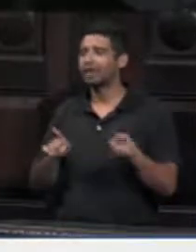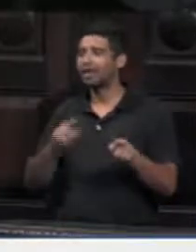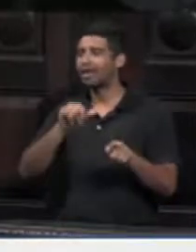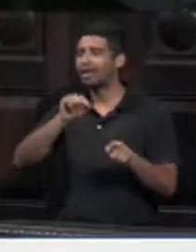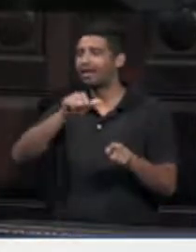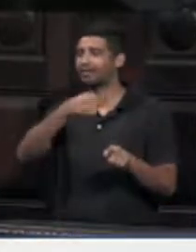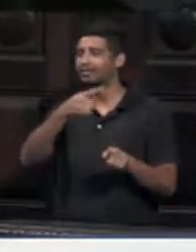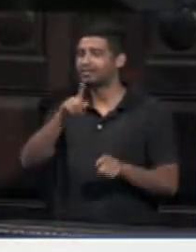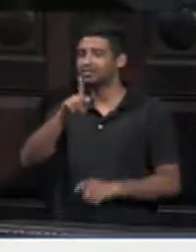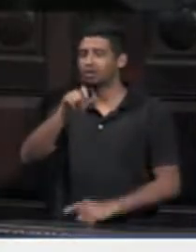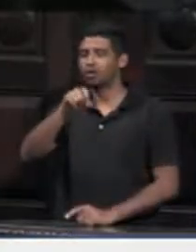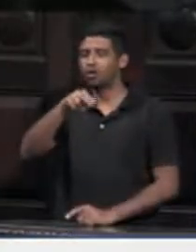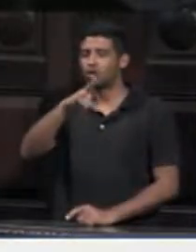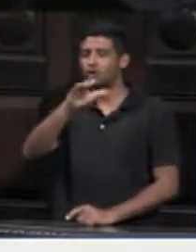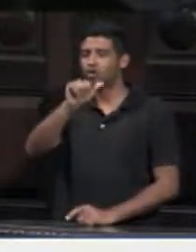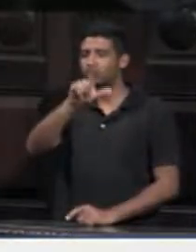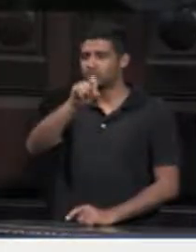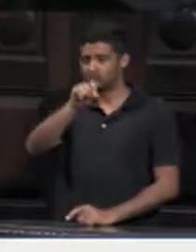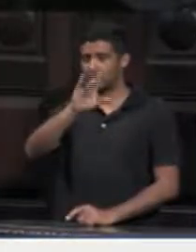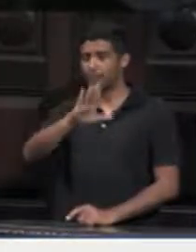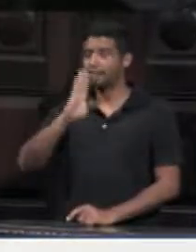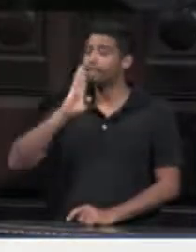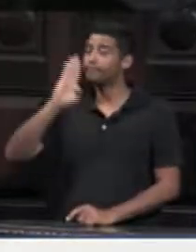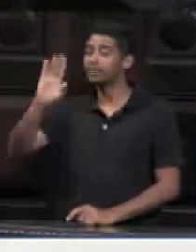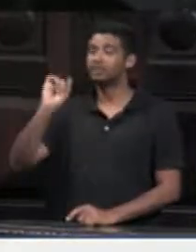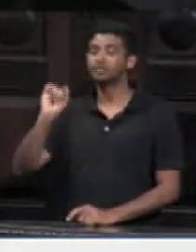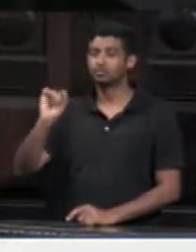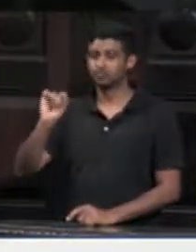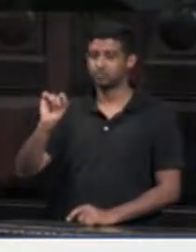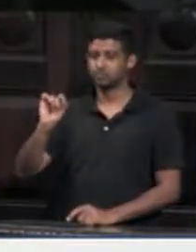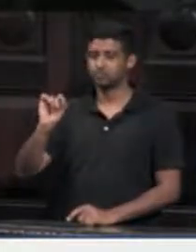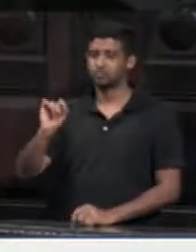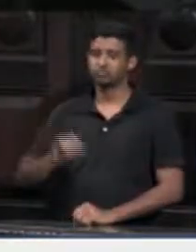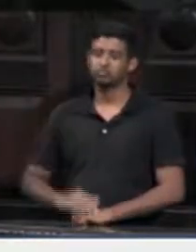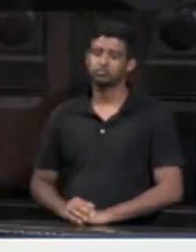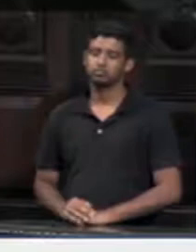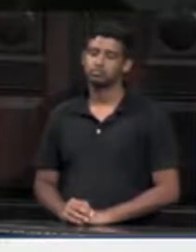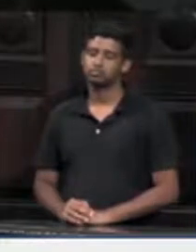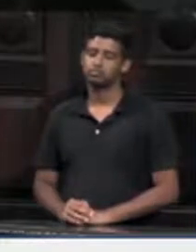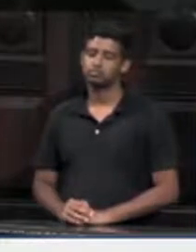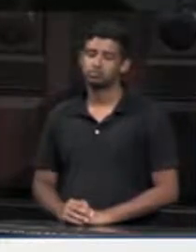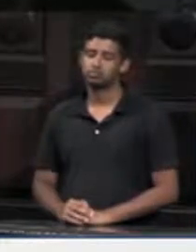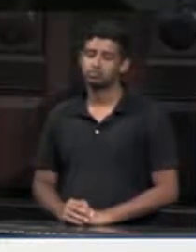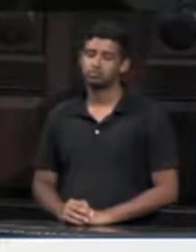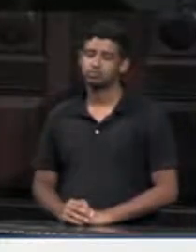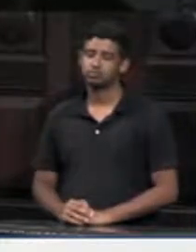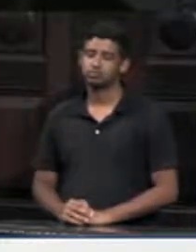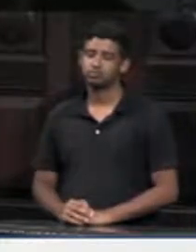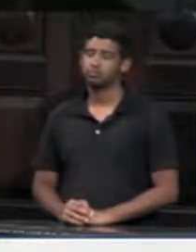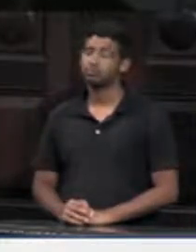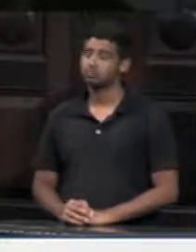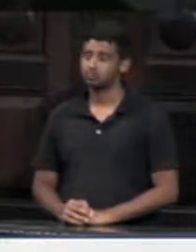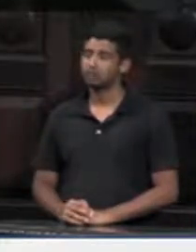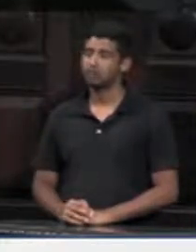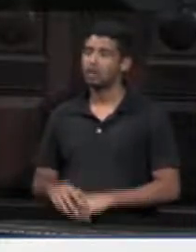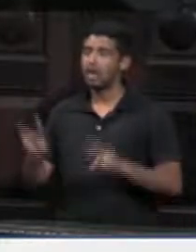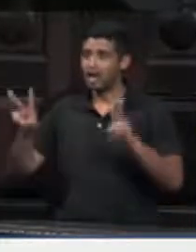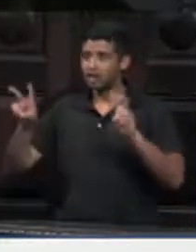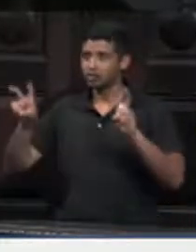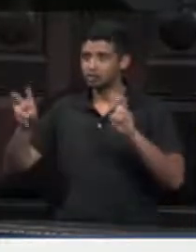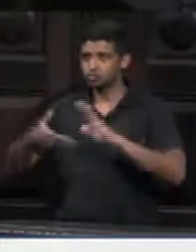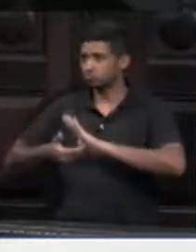principalmente, mas principalmente a questão do Comperj. Esse assunto foi retirado de